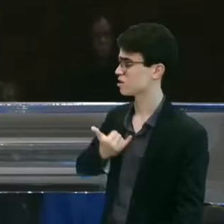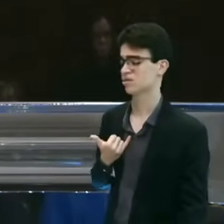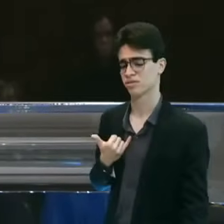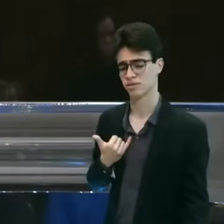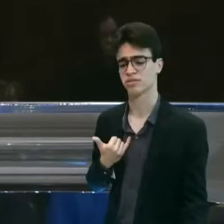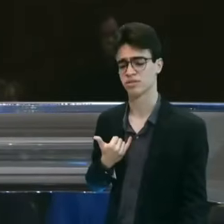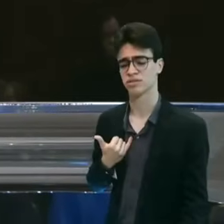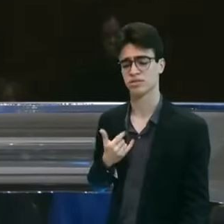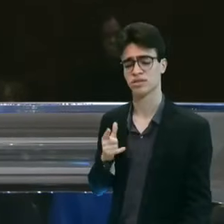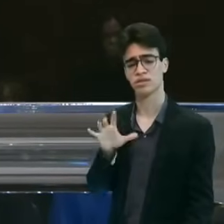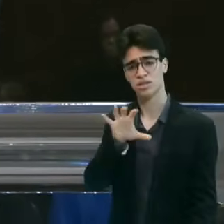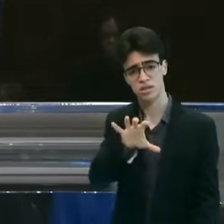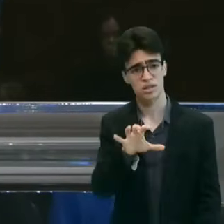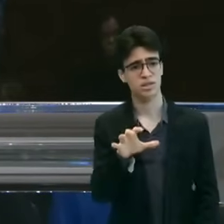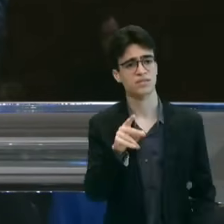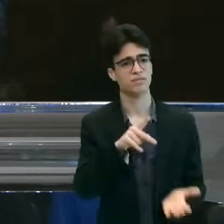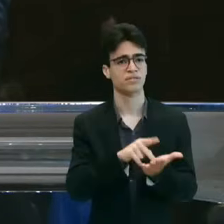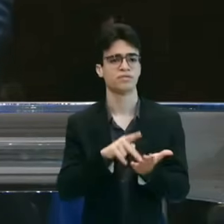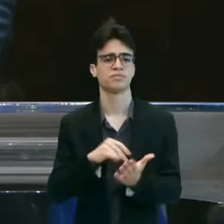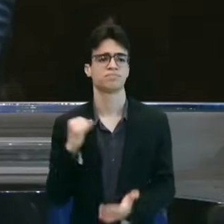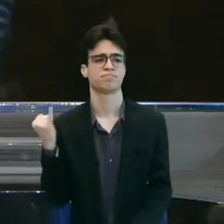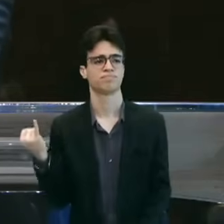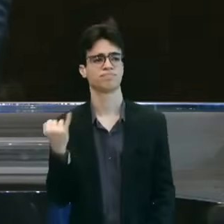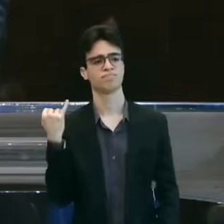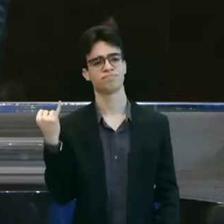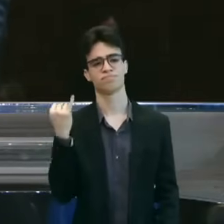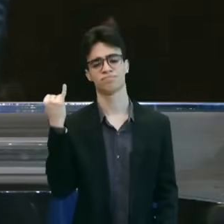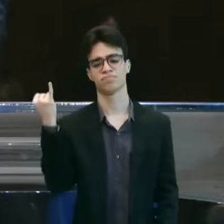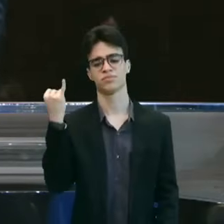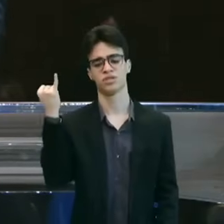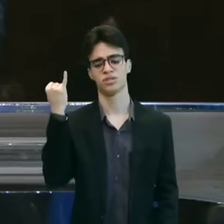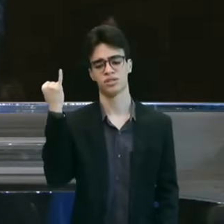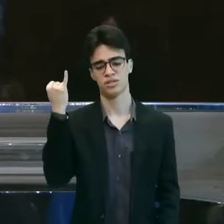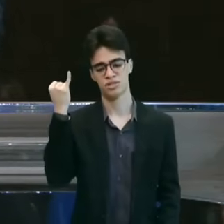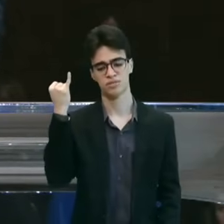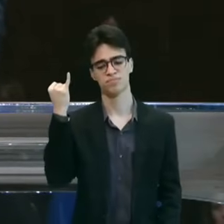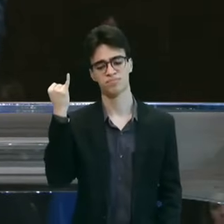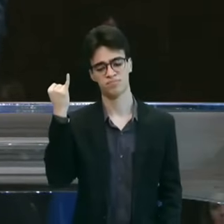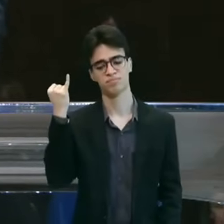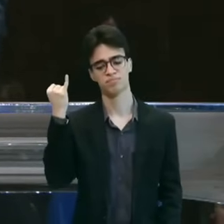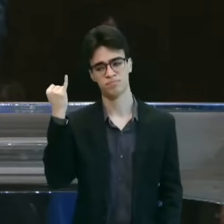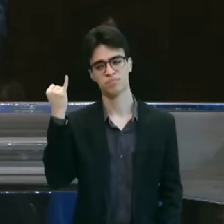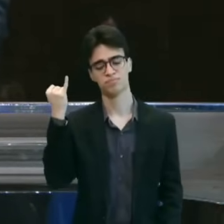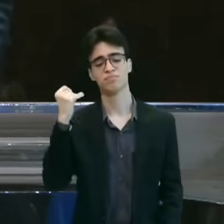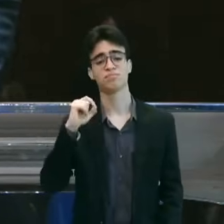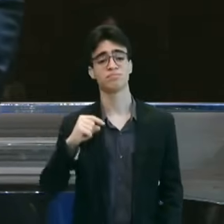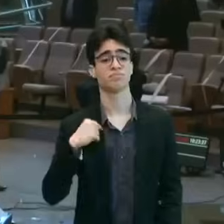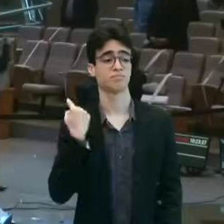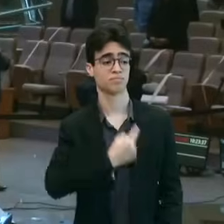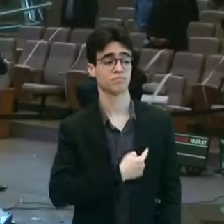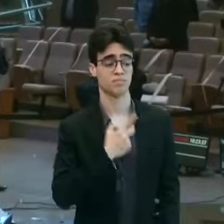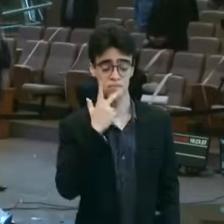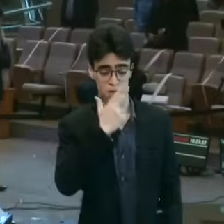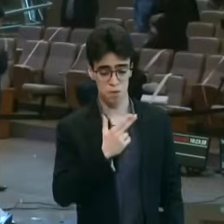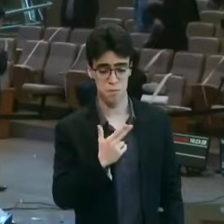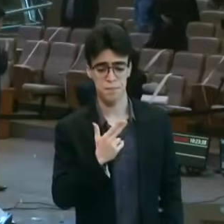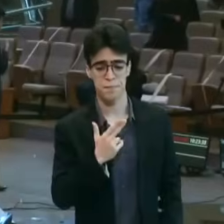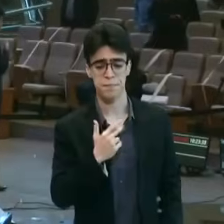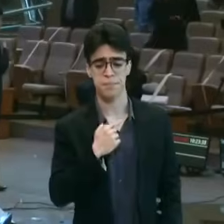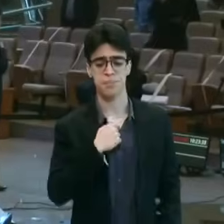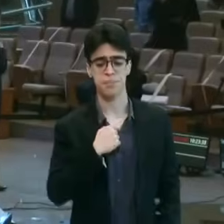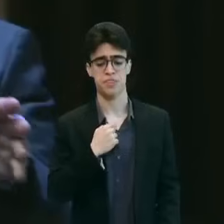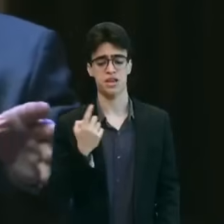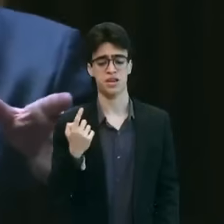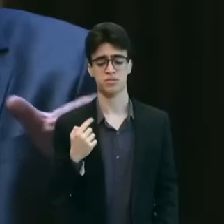essas atitudes, elas são importantes para nós mesmos, porque a gente tenta colocar